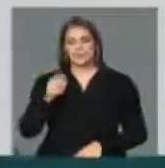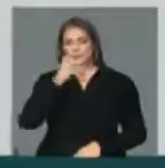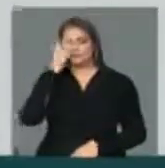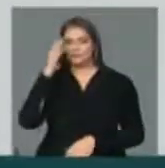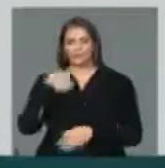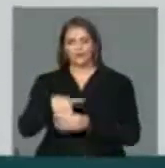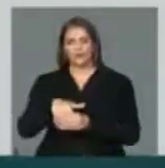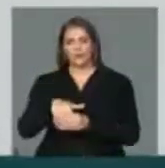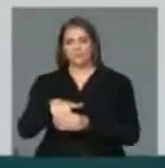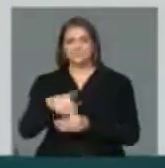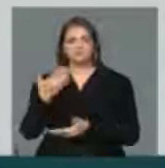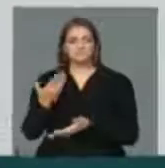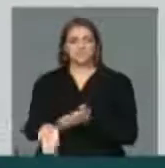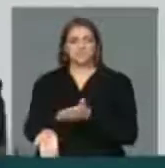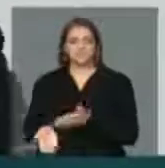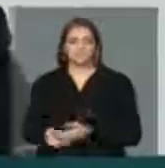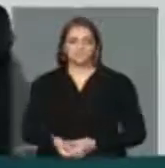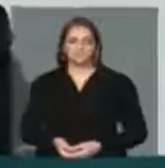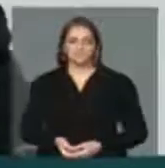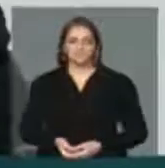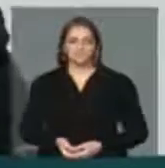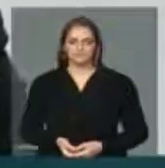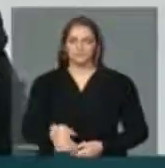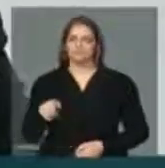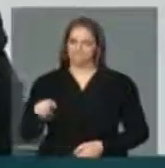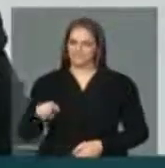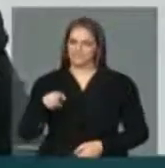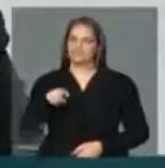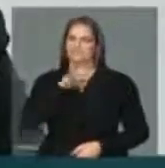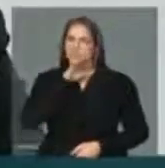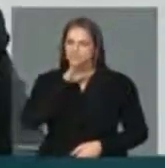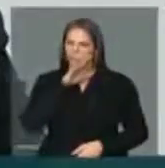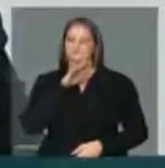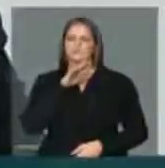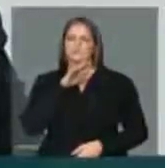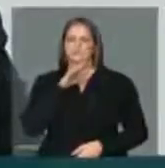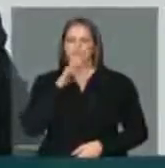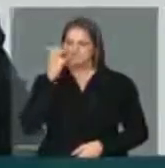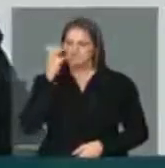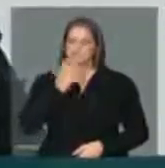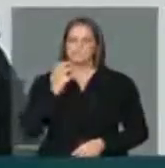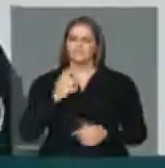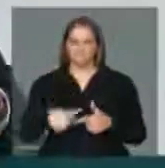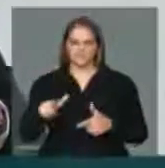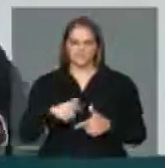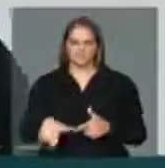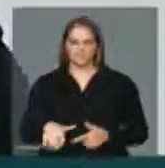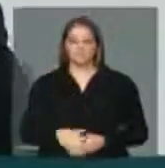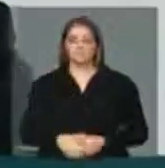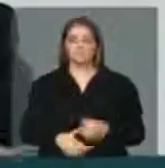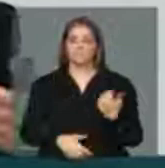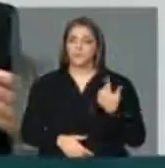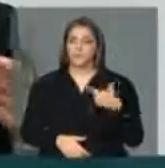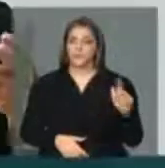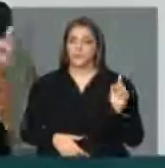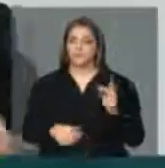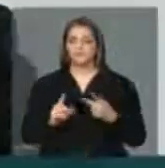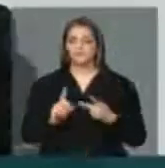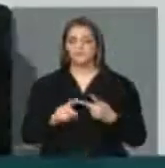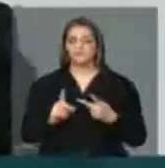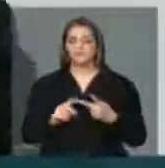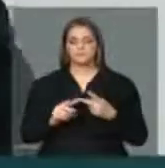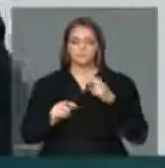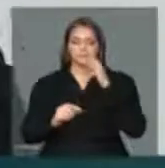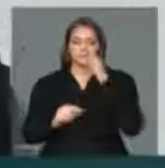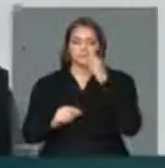lixo. Aí sim, essa é uma grave distorção que nós vemos. A outra, sei que essa é a voz